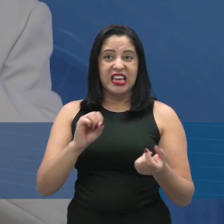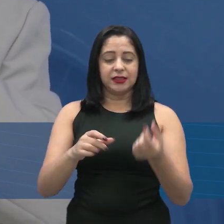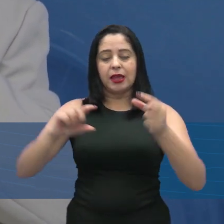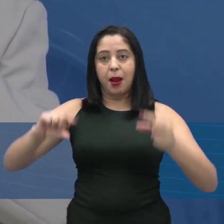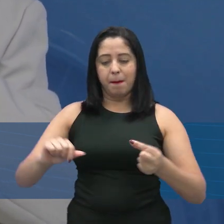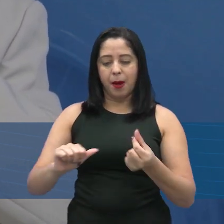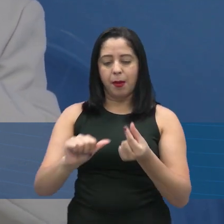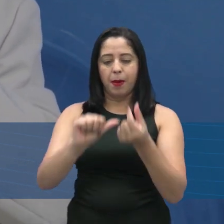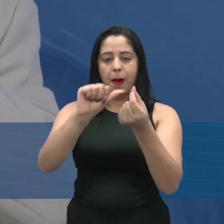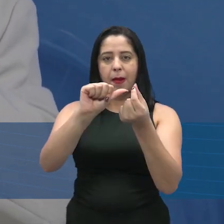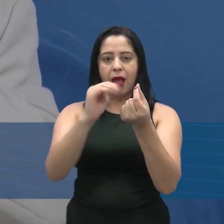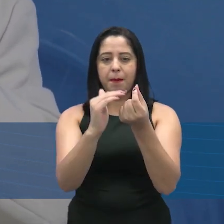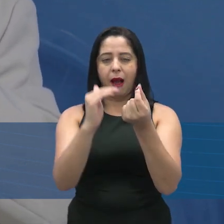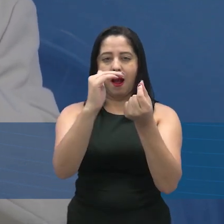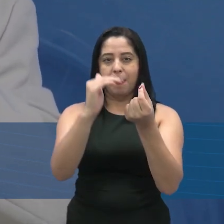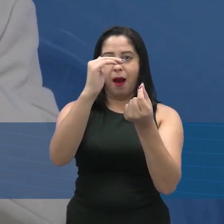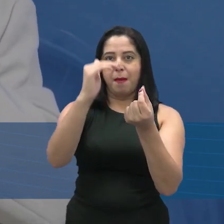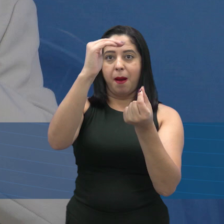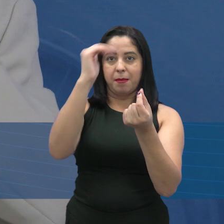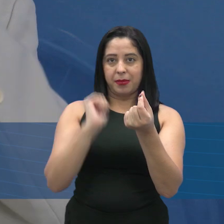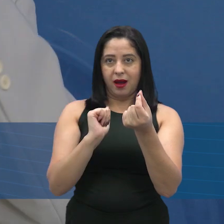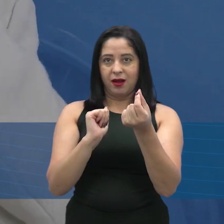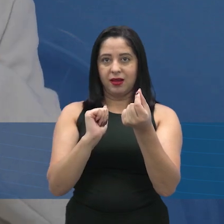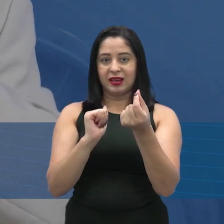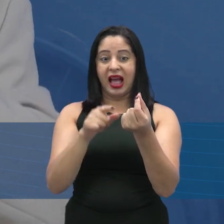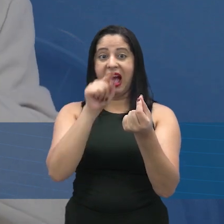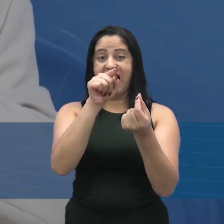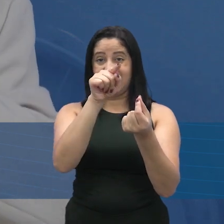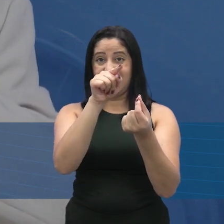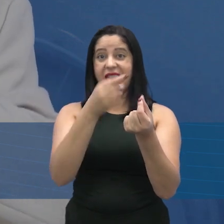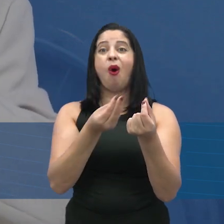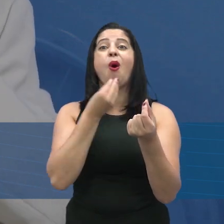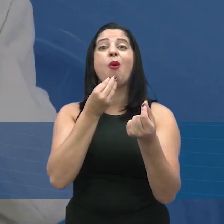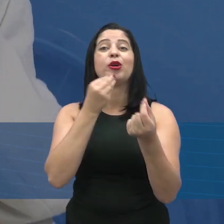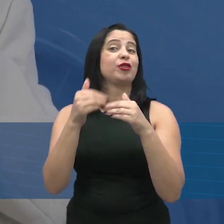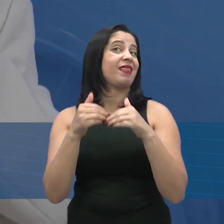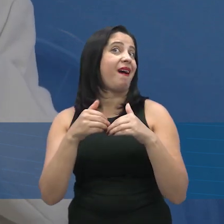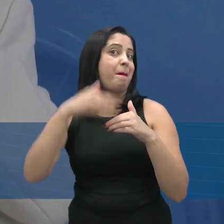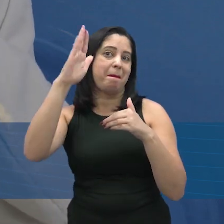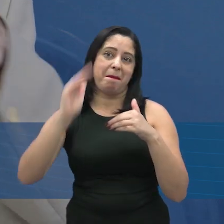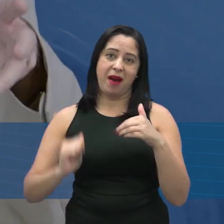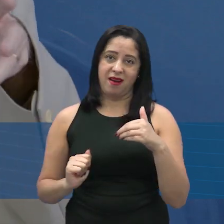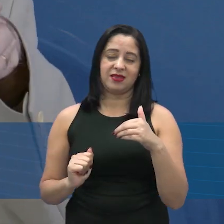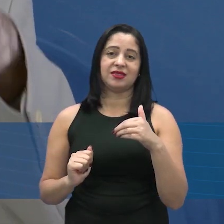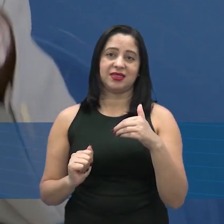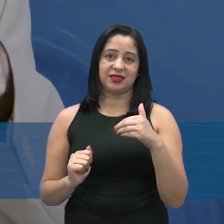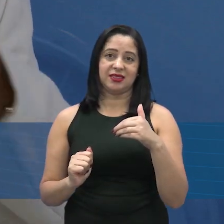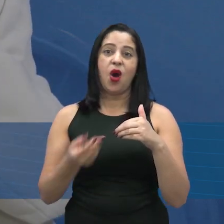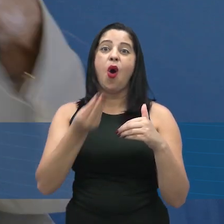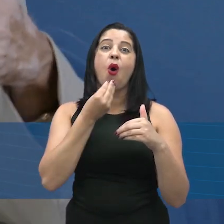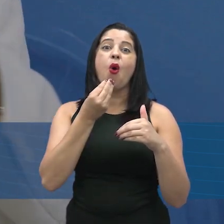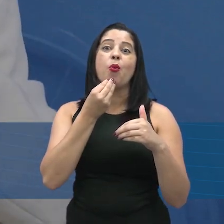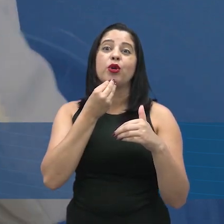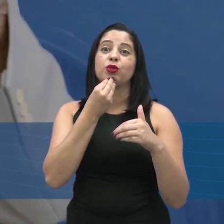está aproximando da classe alta, né, mais oportunidades e mais processos aquisitórios ele tem,